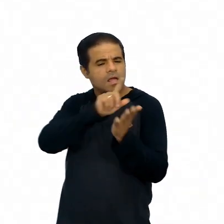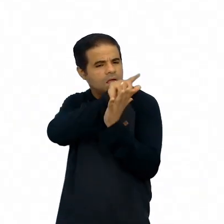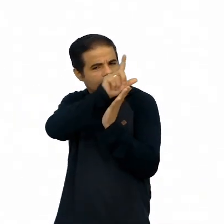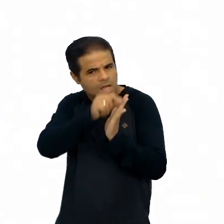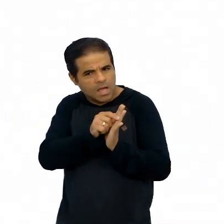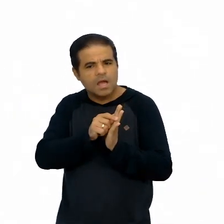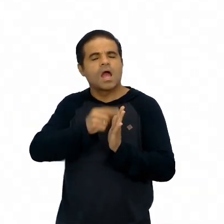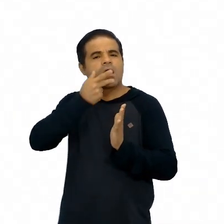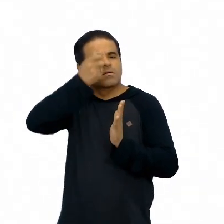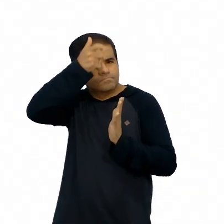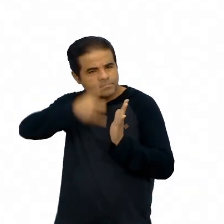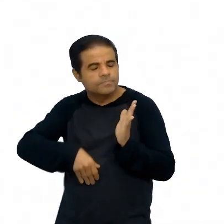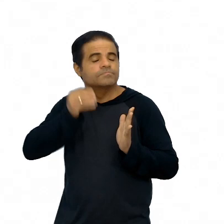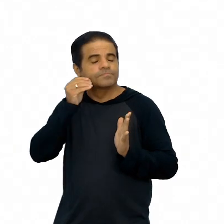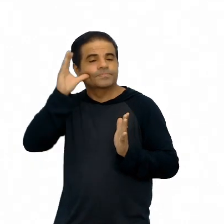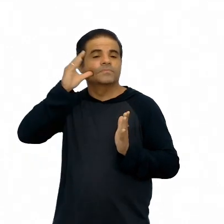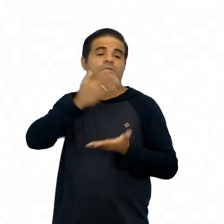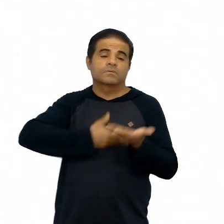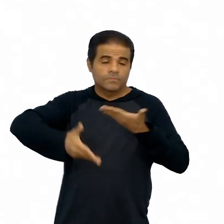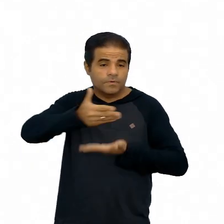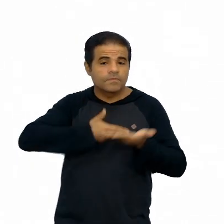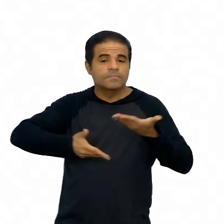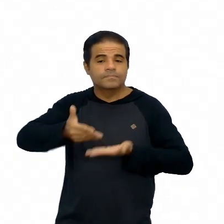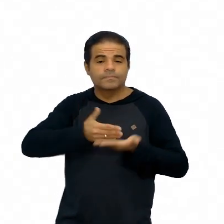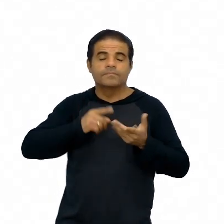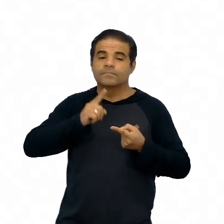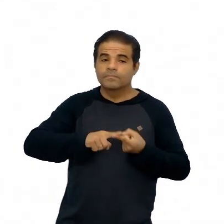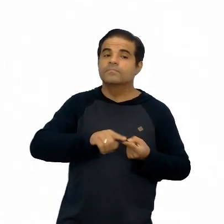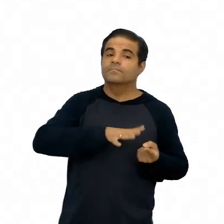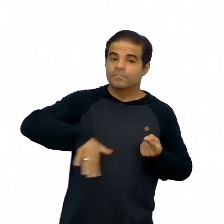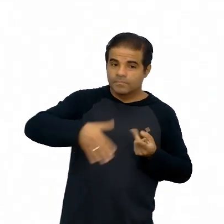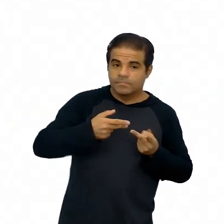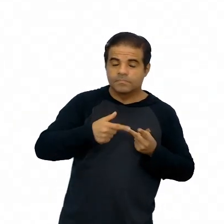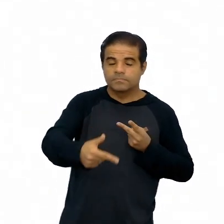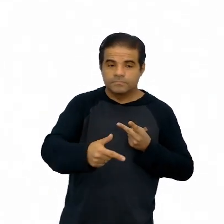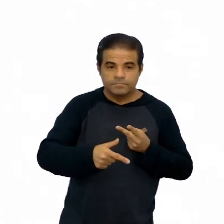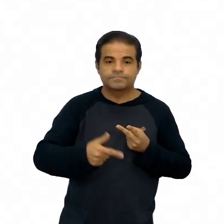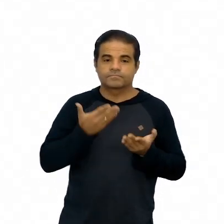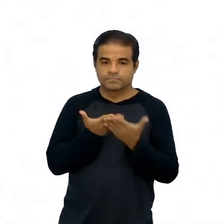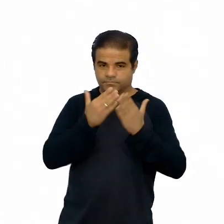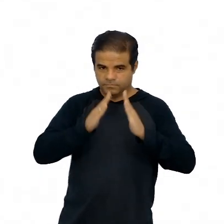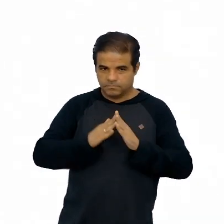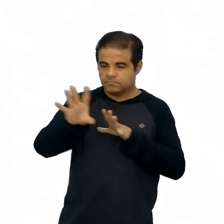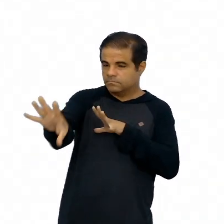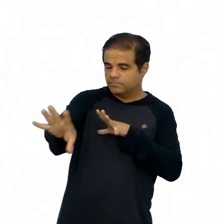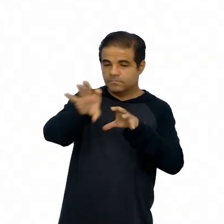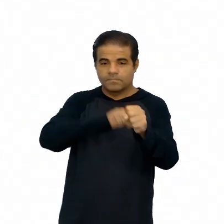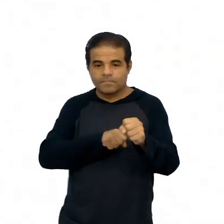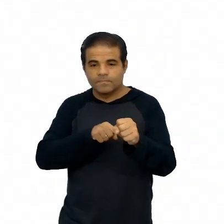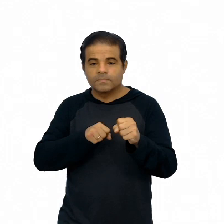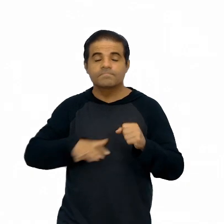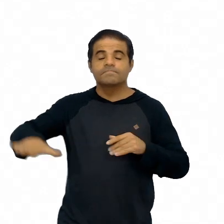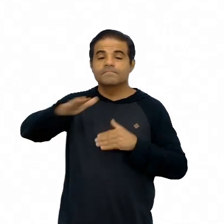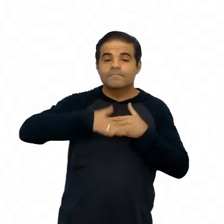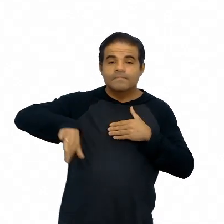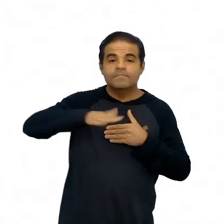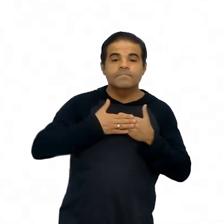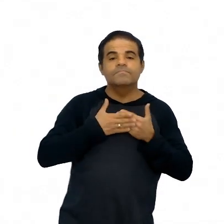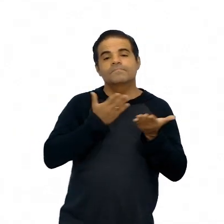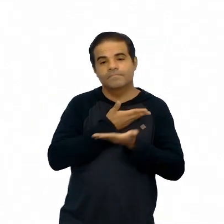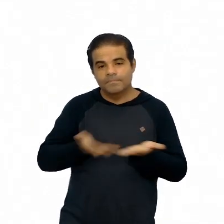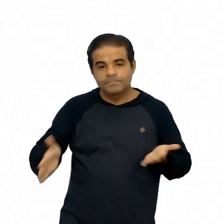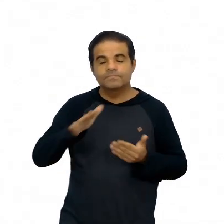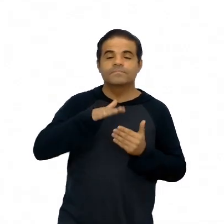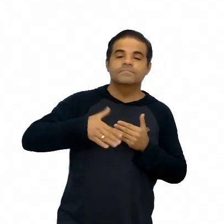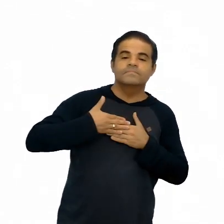Vamos falar do conhecimento matemático específico para a educação básica, a álgebra na escola e na formação de professor, como que a gente vê isso. Então, vale a pena a